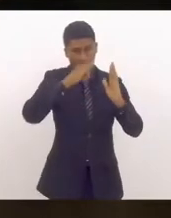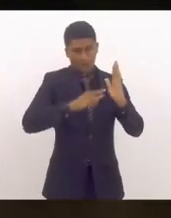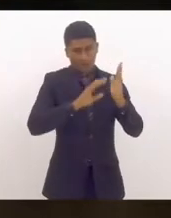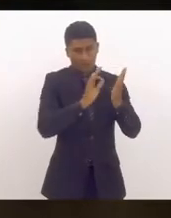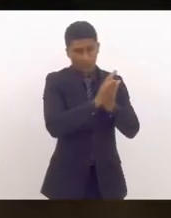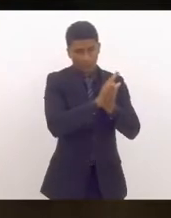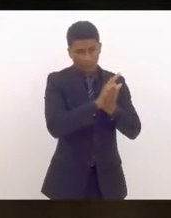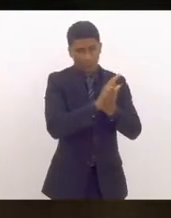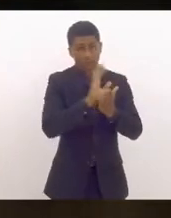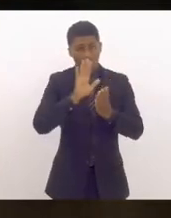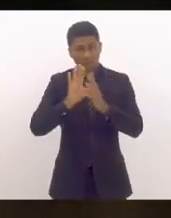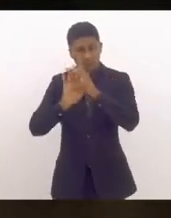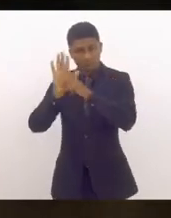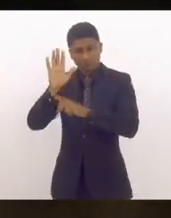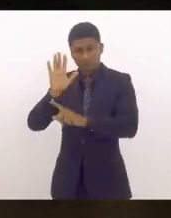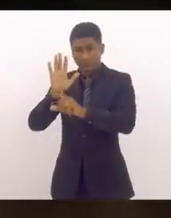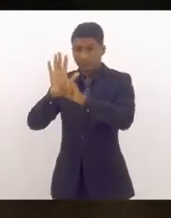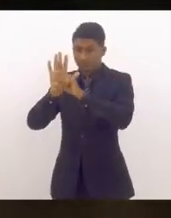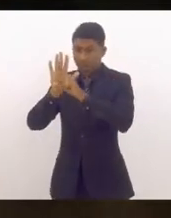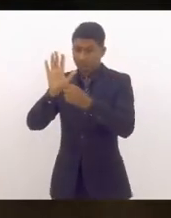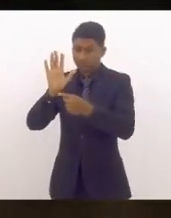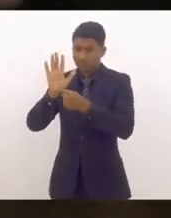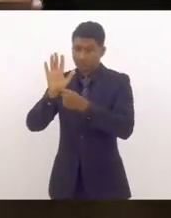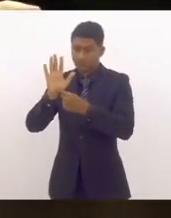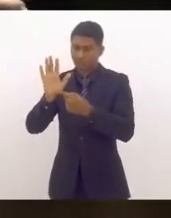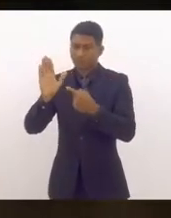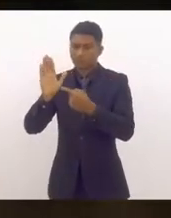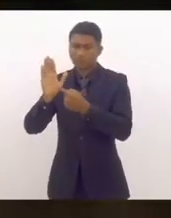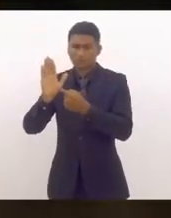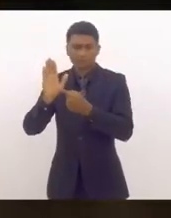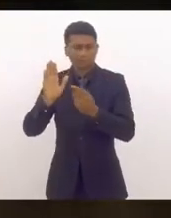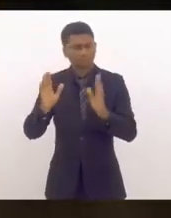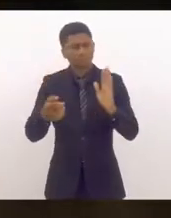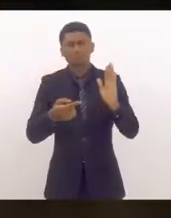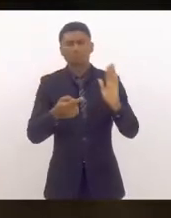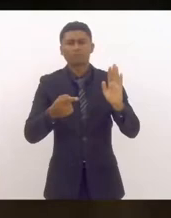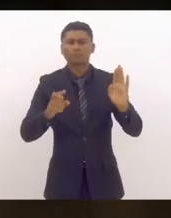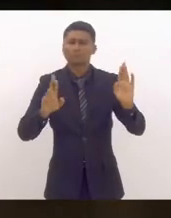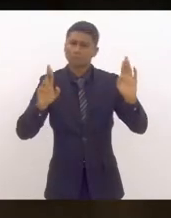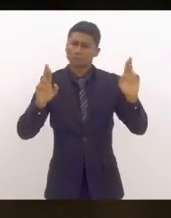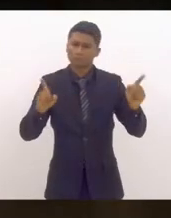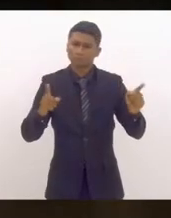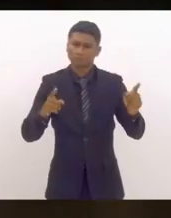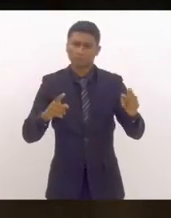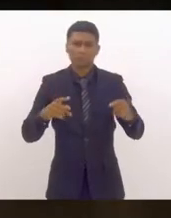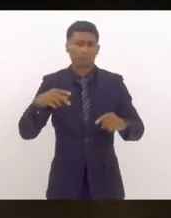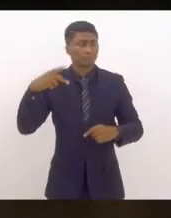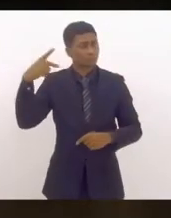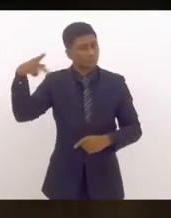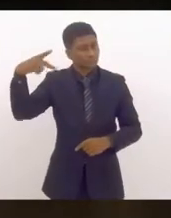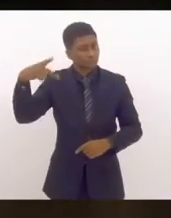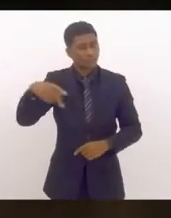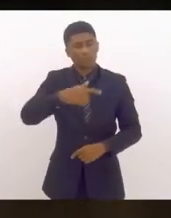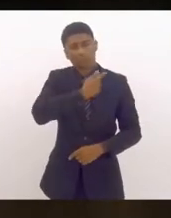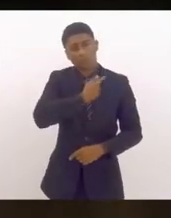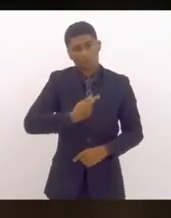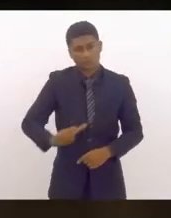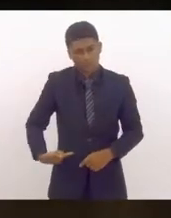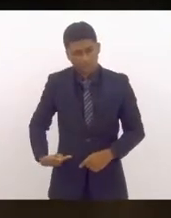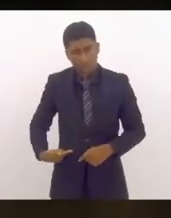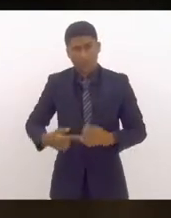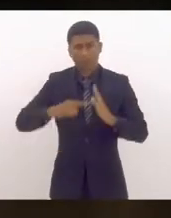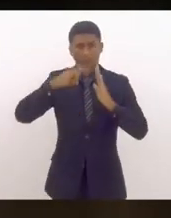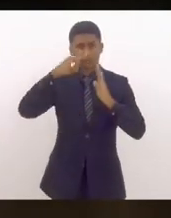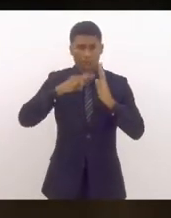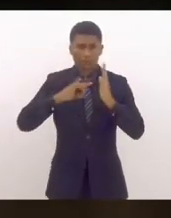votando um projeto de lei e não coonestando contratos do governo do Estado com a Universidade